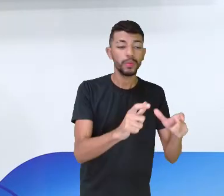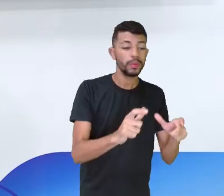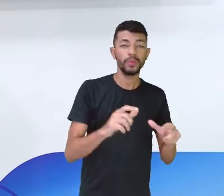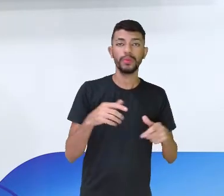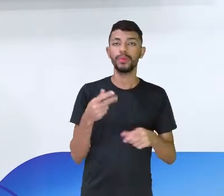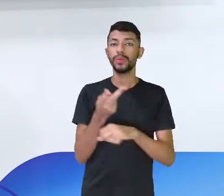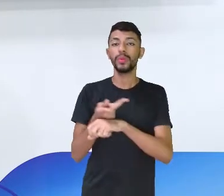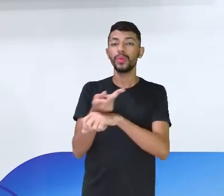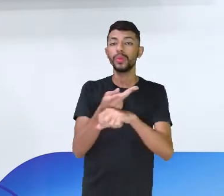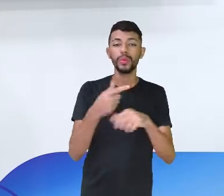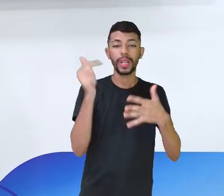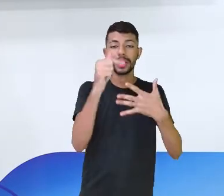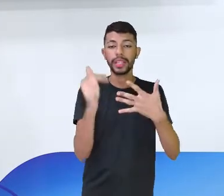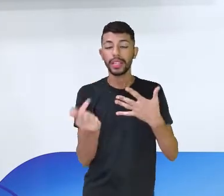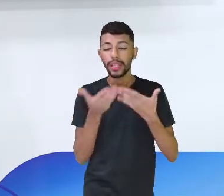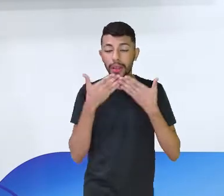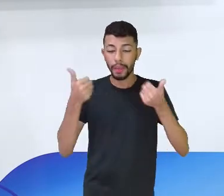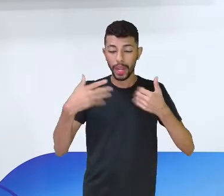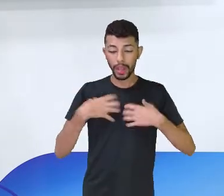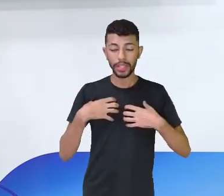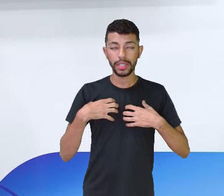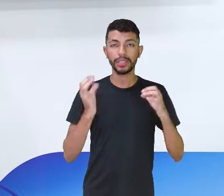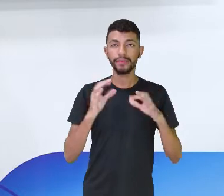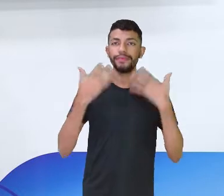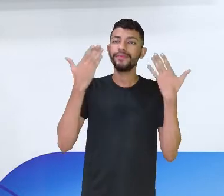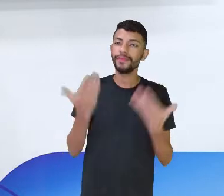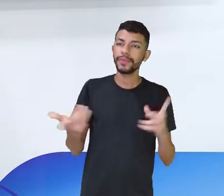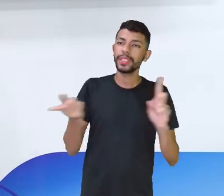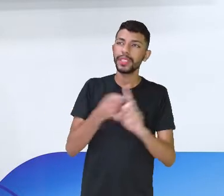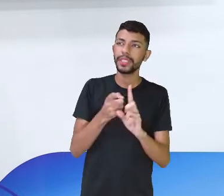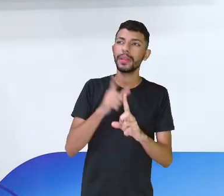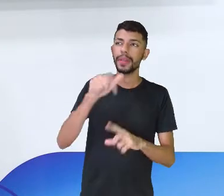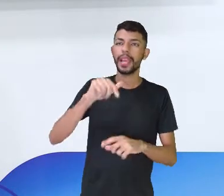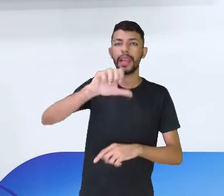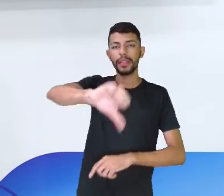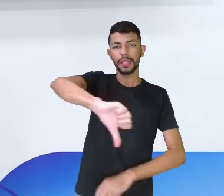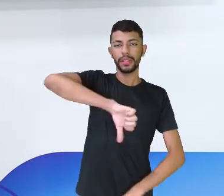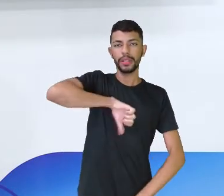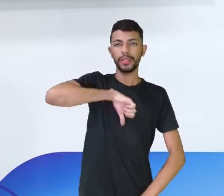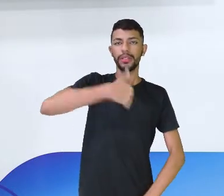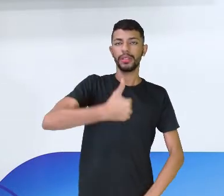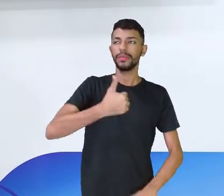façam sentir melhor? Isso também é ser resiliente, é buscar estratégias.